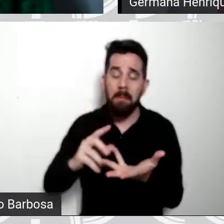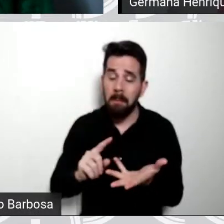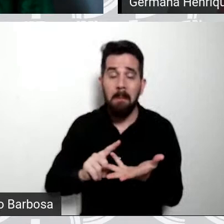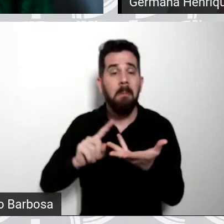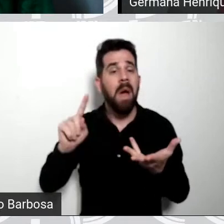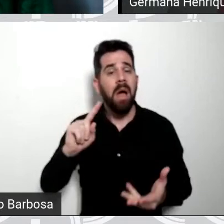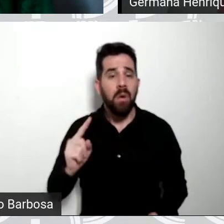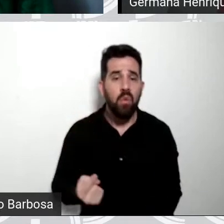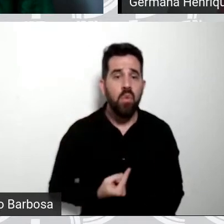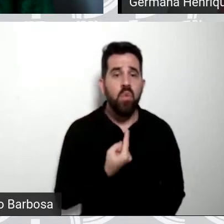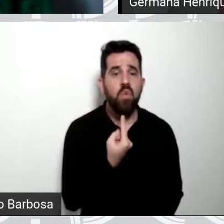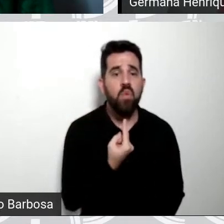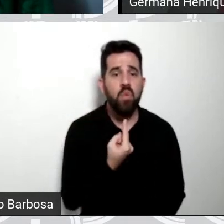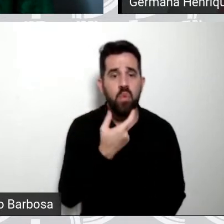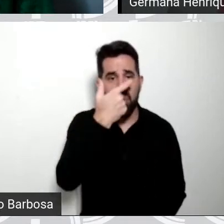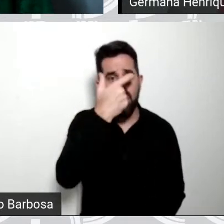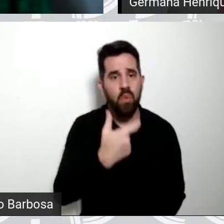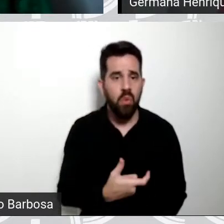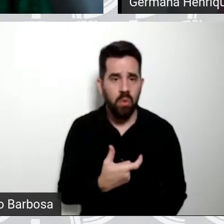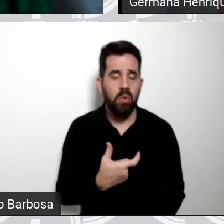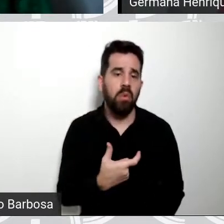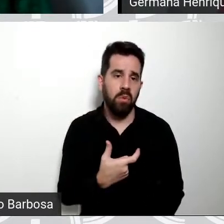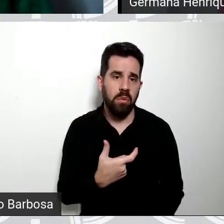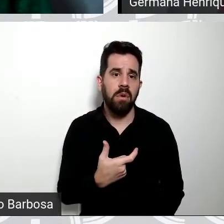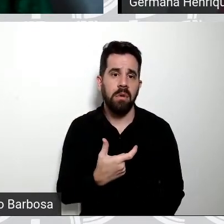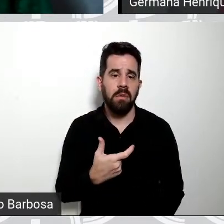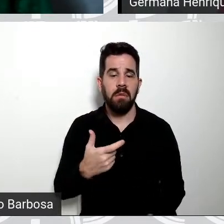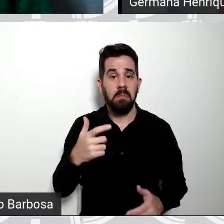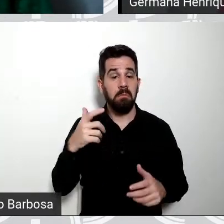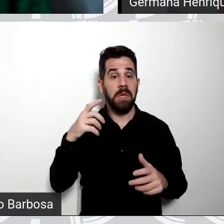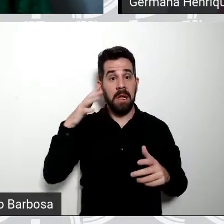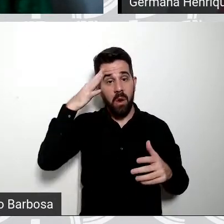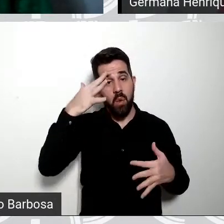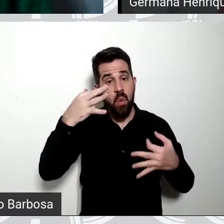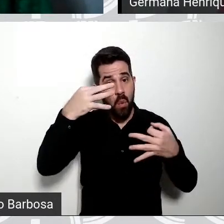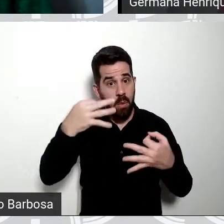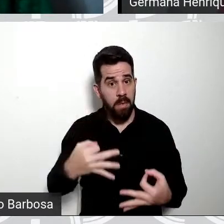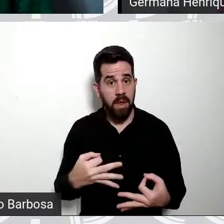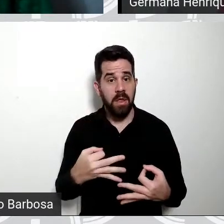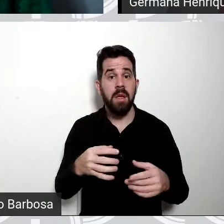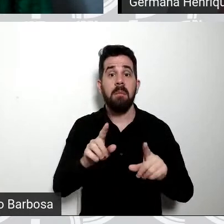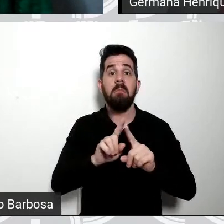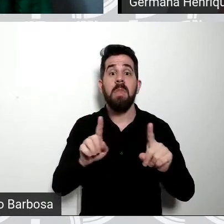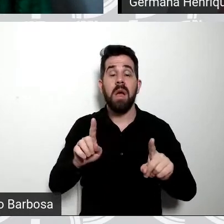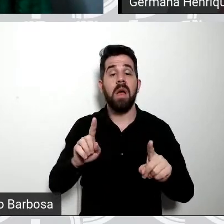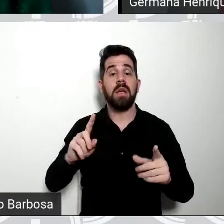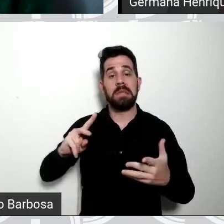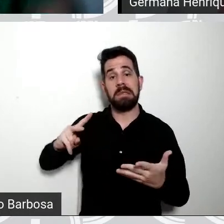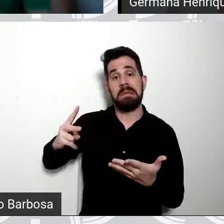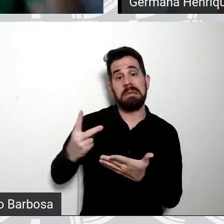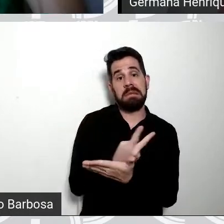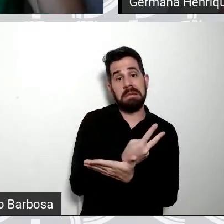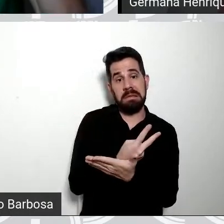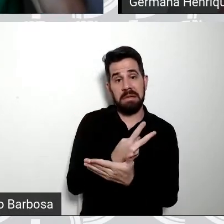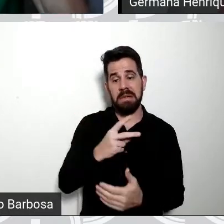compreendê-los segundo uma causalidade, que também deve ser